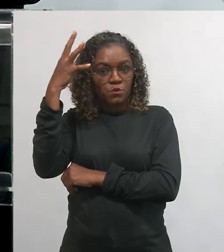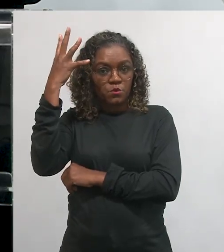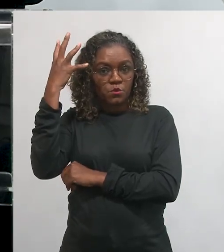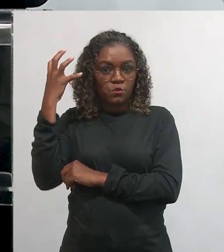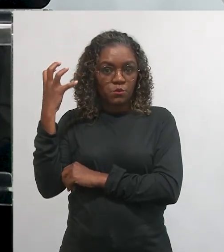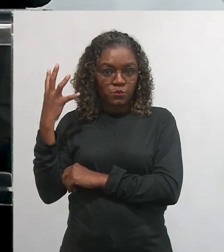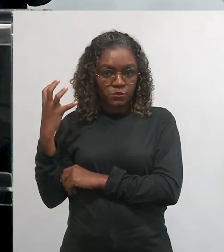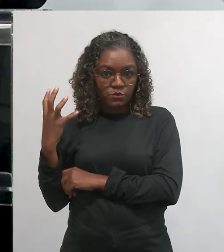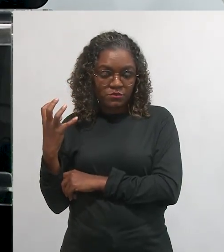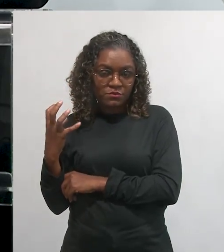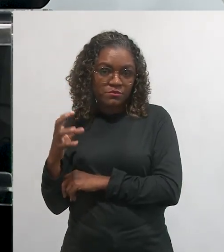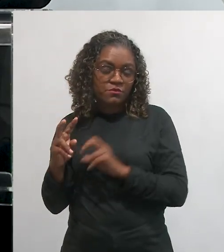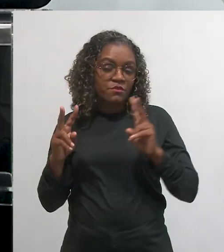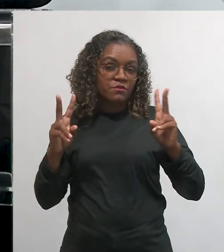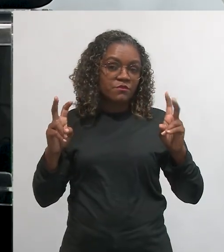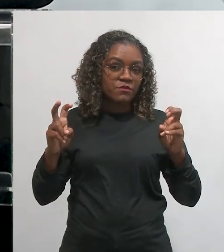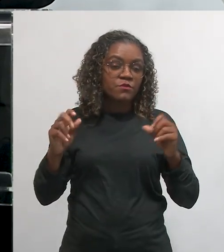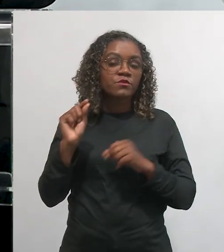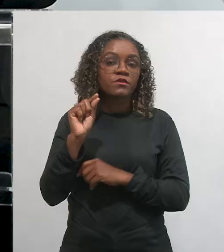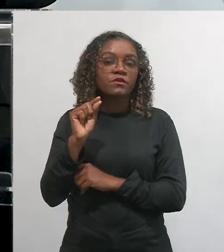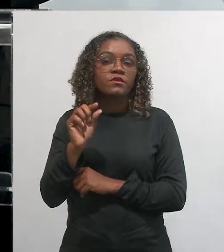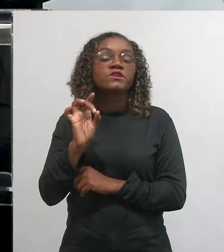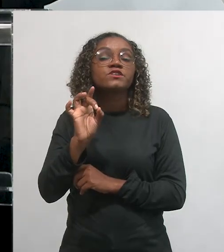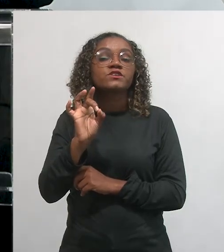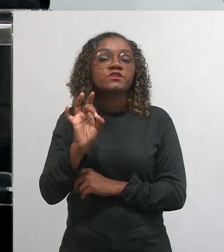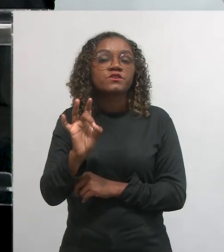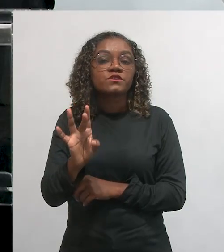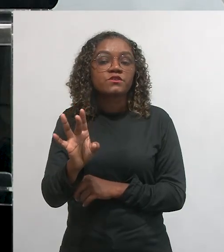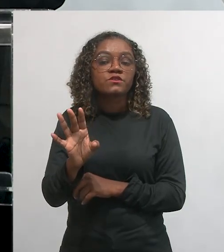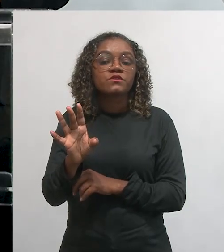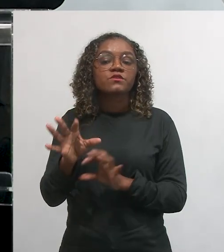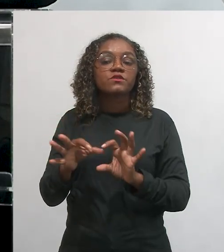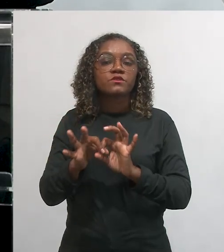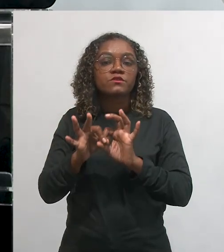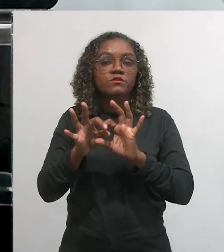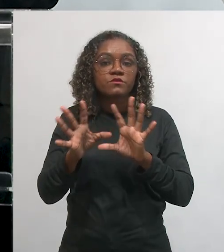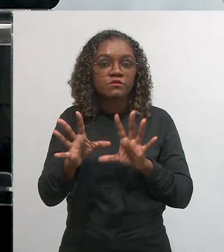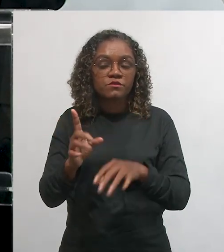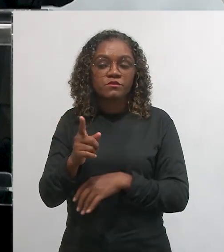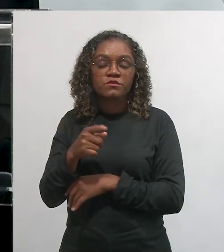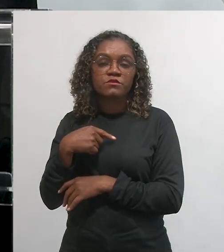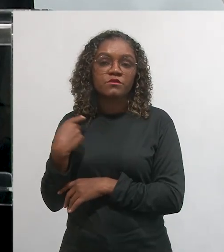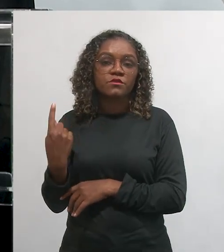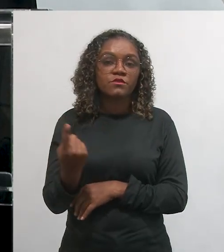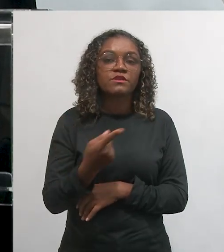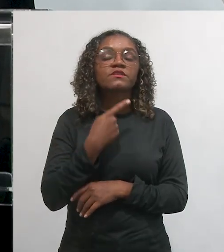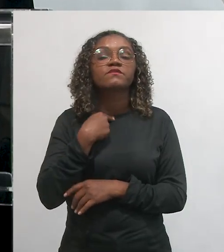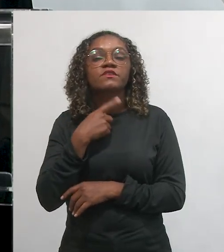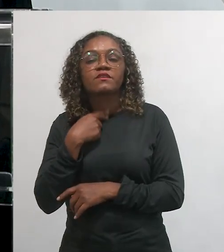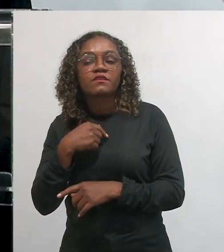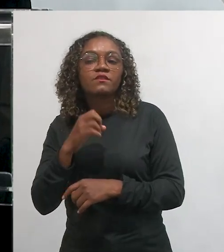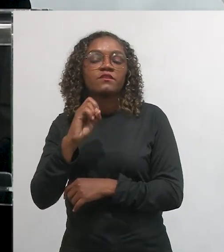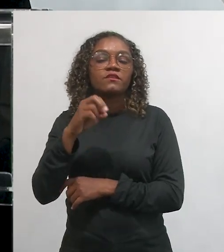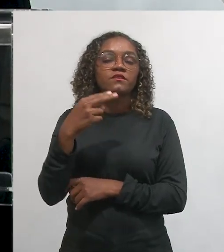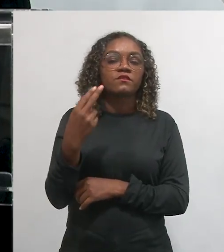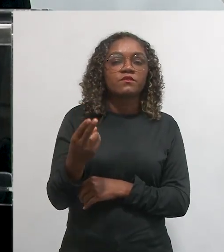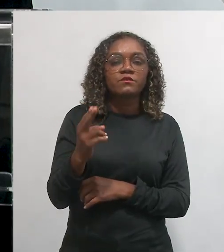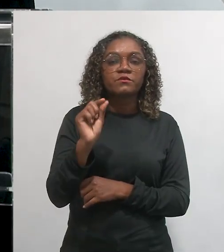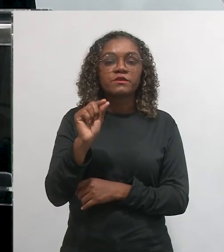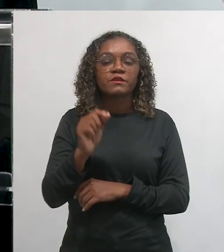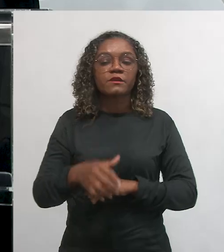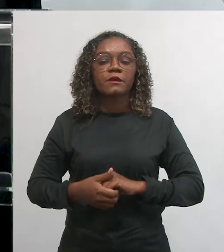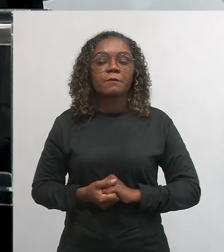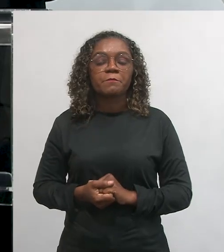apela a gente ceder os nossos impulsos, as nossas vontades a um grande aglomerado